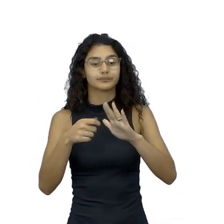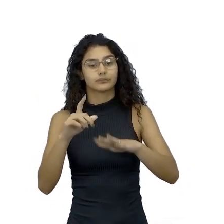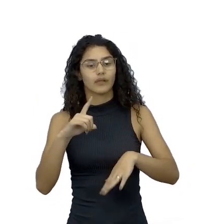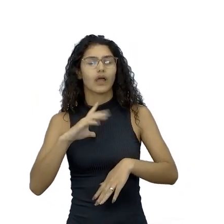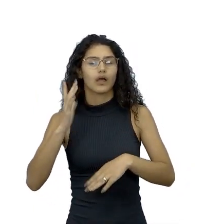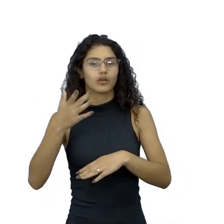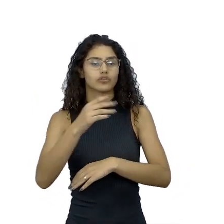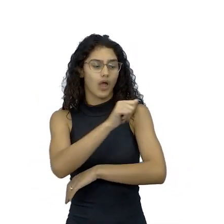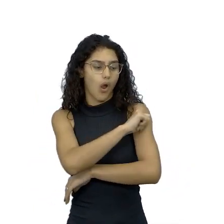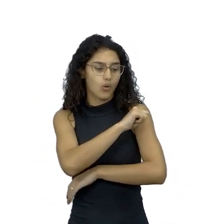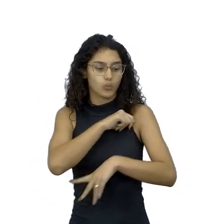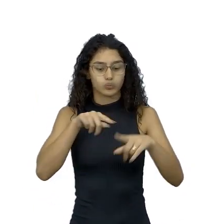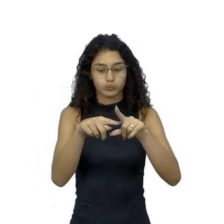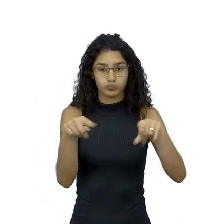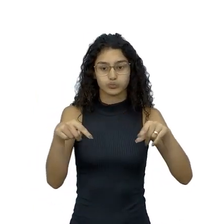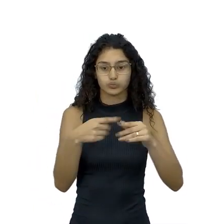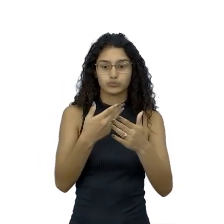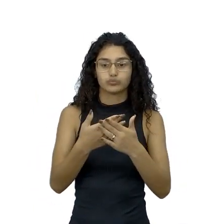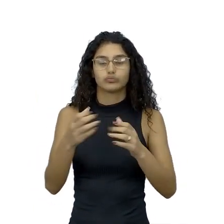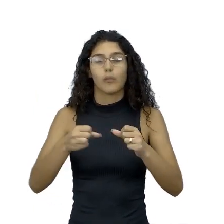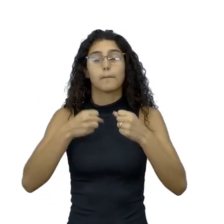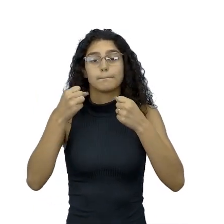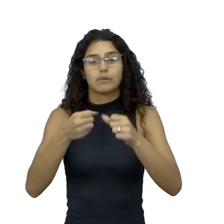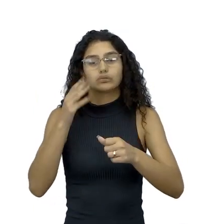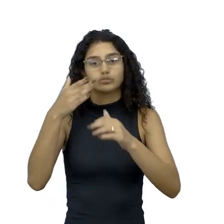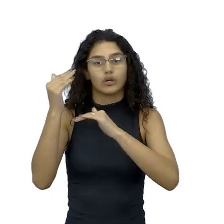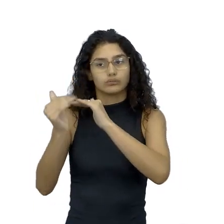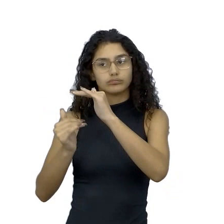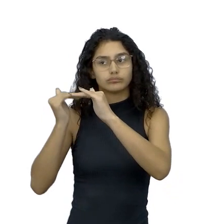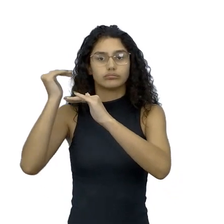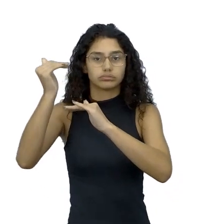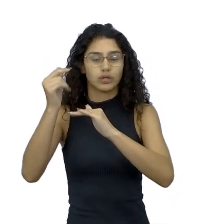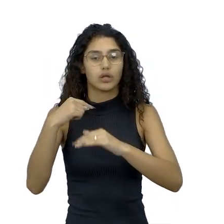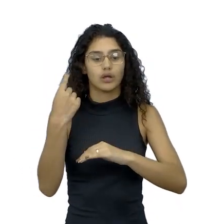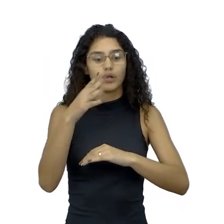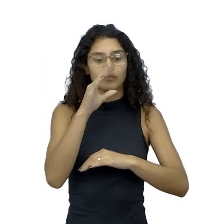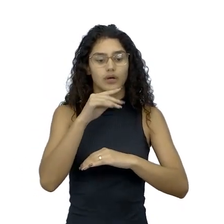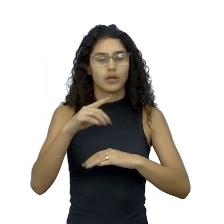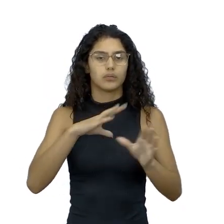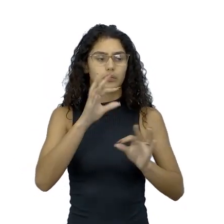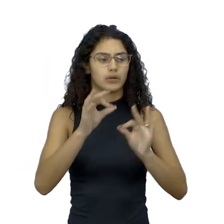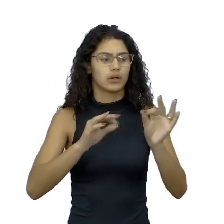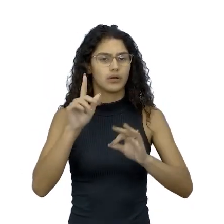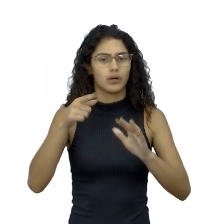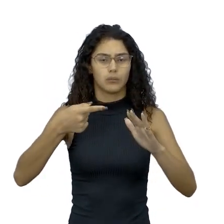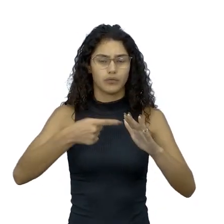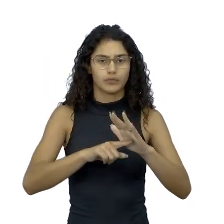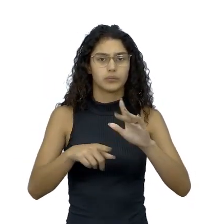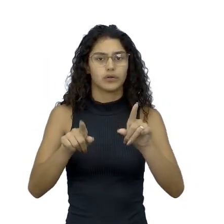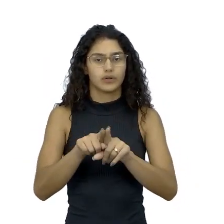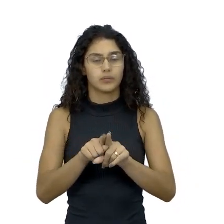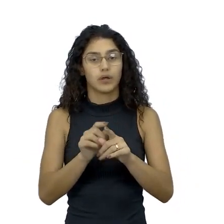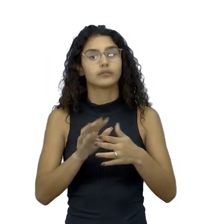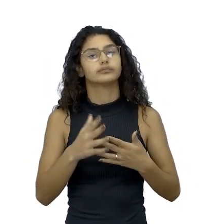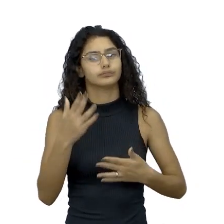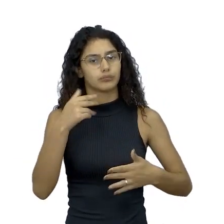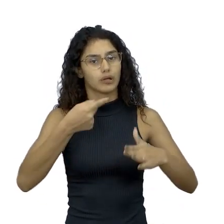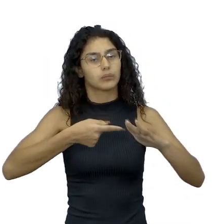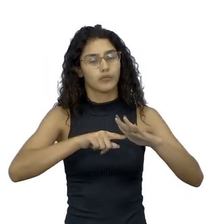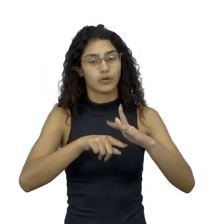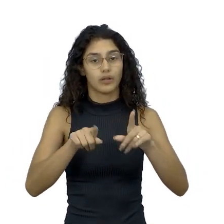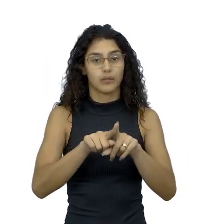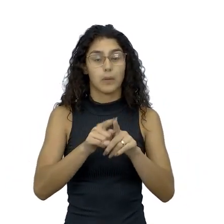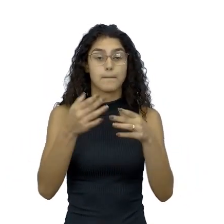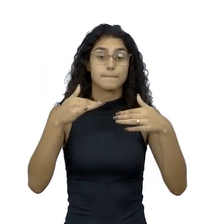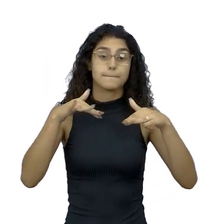estudantes em suas salas de aulas que podem já avançar. A gente fala, né, no nosso programa recuperação é aprofundamento, então vamos aprofundar.